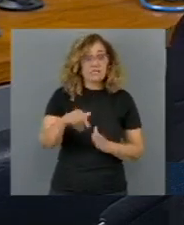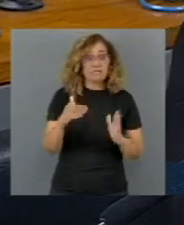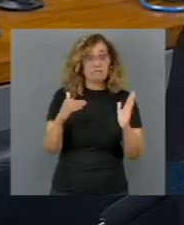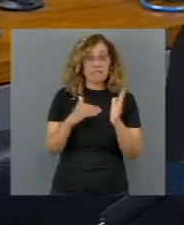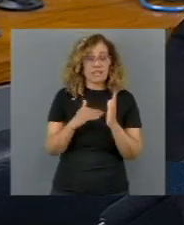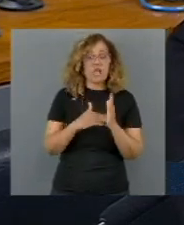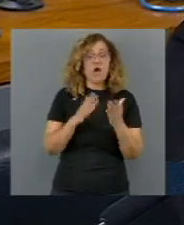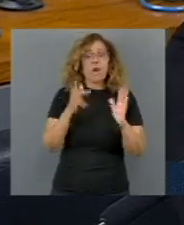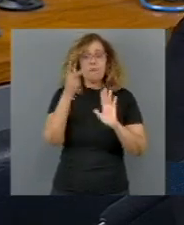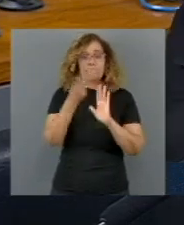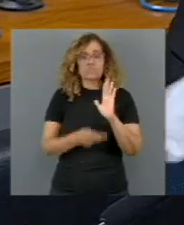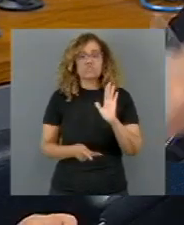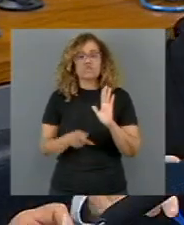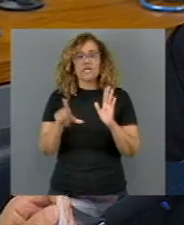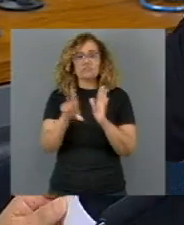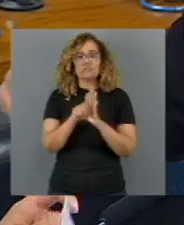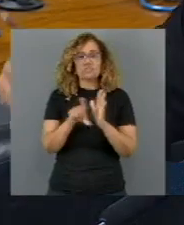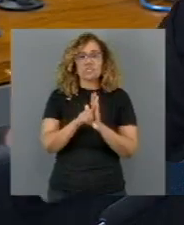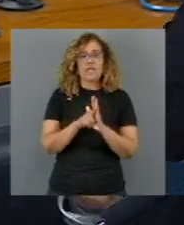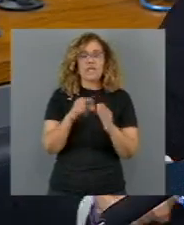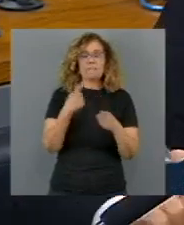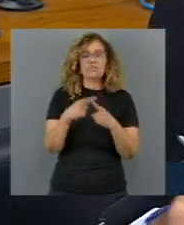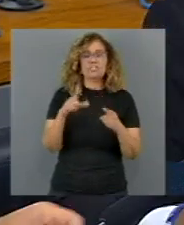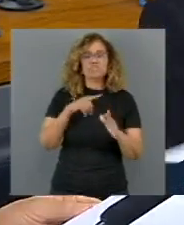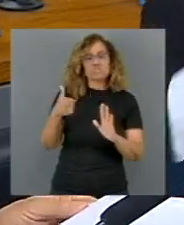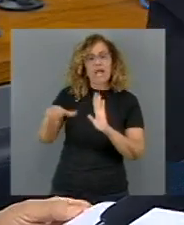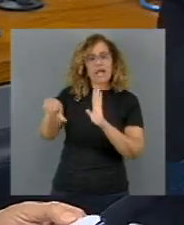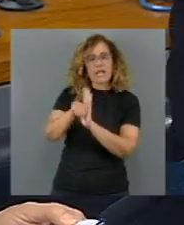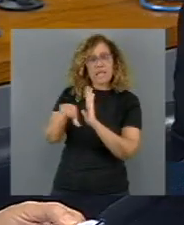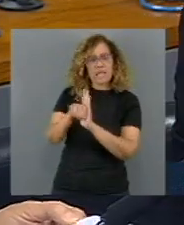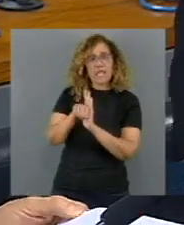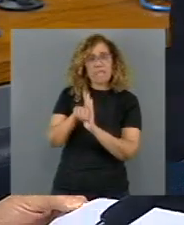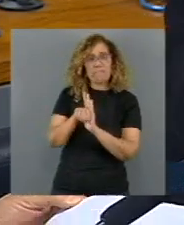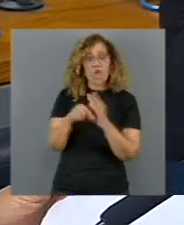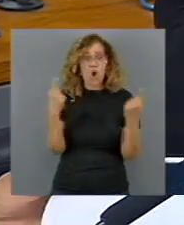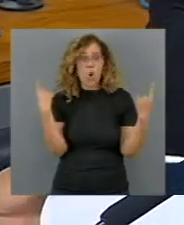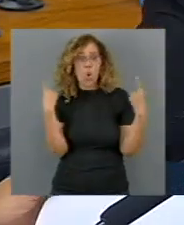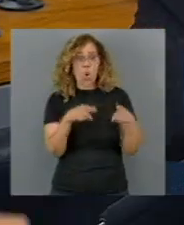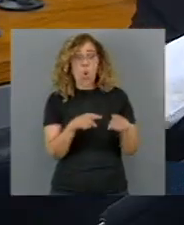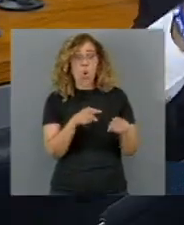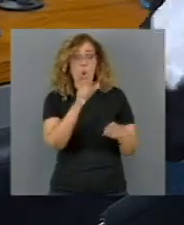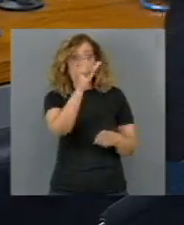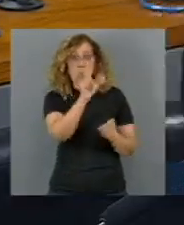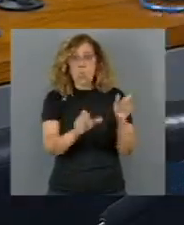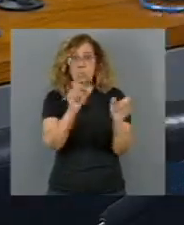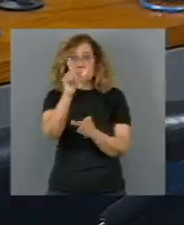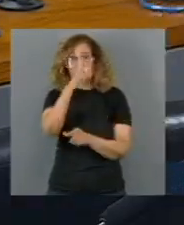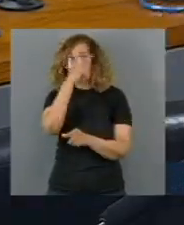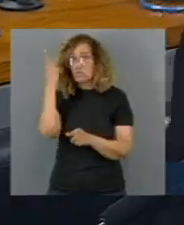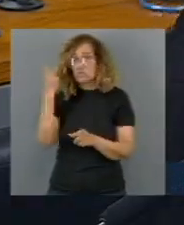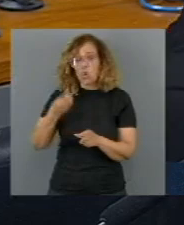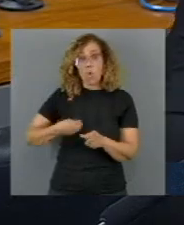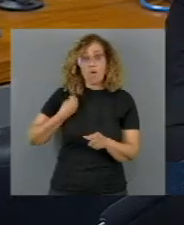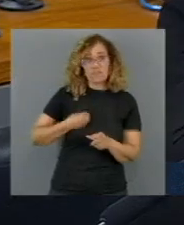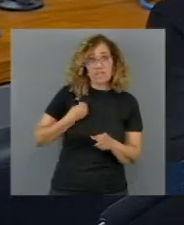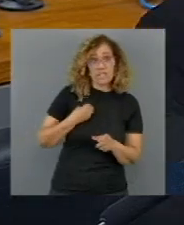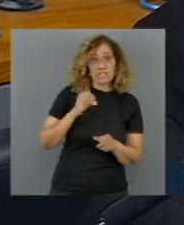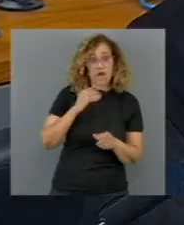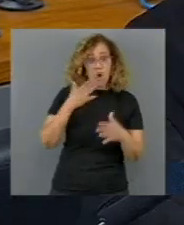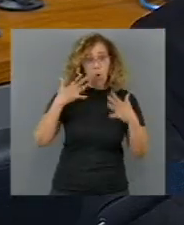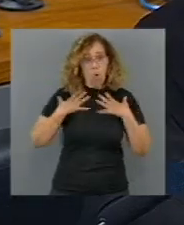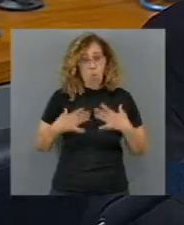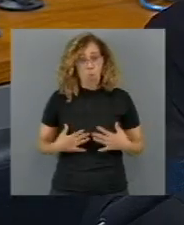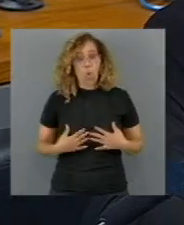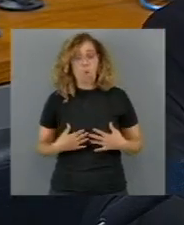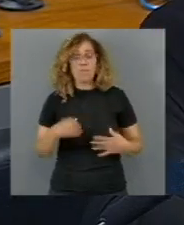o projeto de lei que tornava hediondos os crimes cometidos contra as vidas ou contra a integridade física de servidores